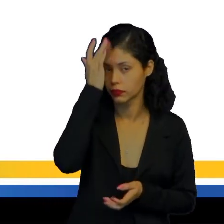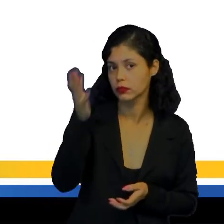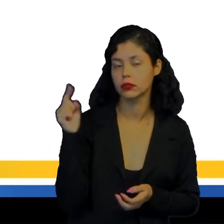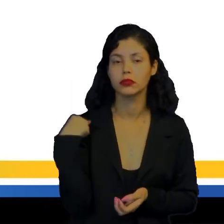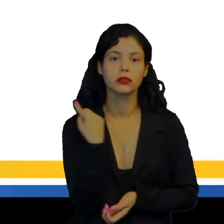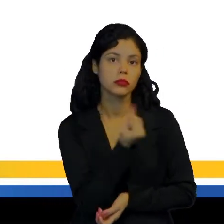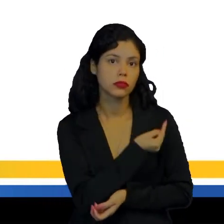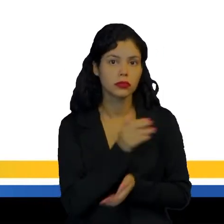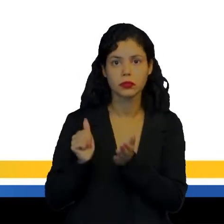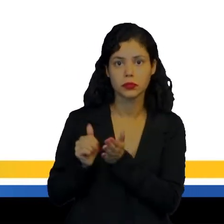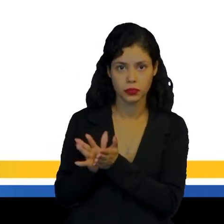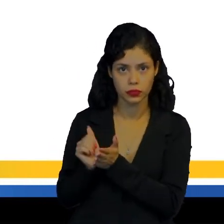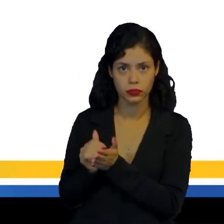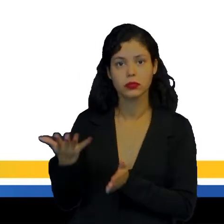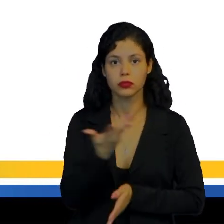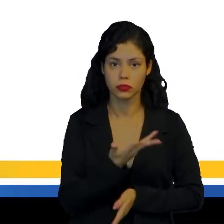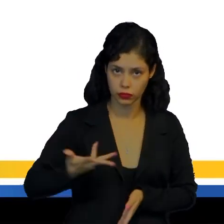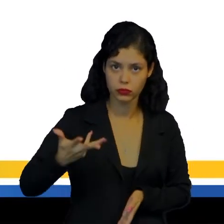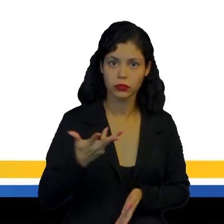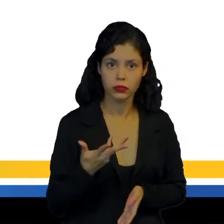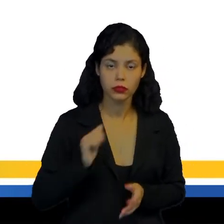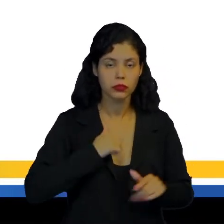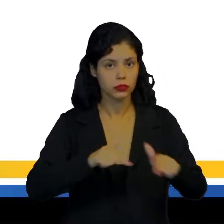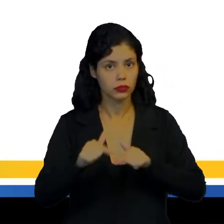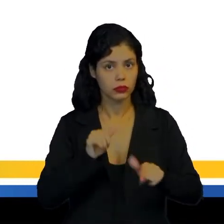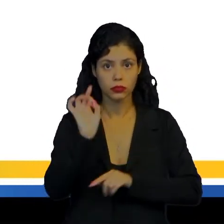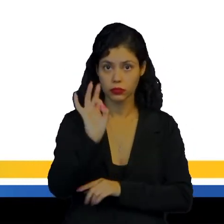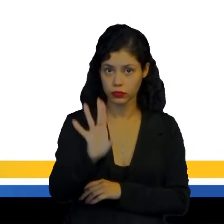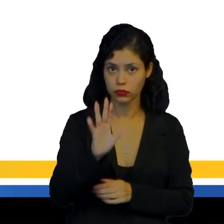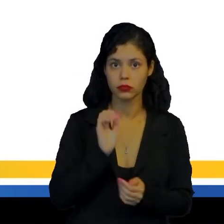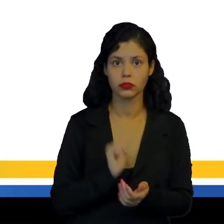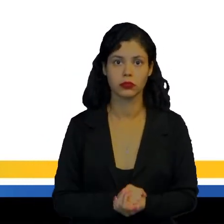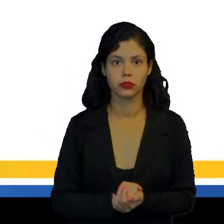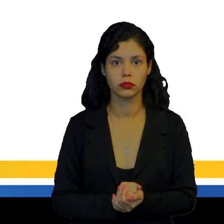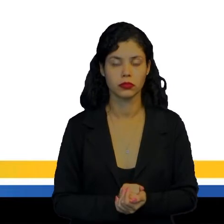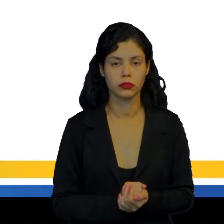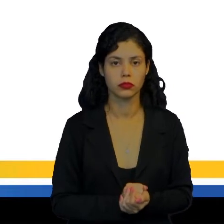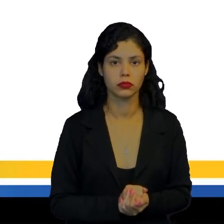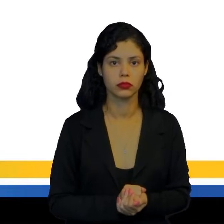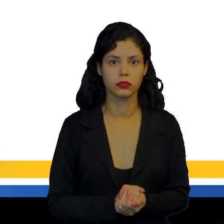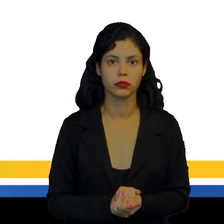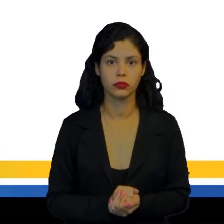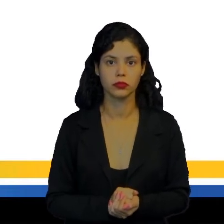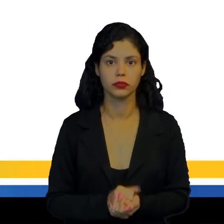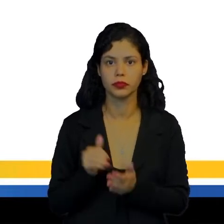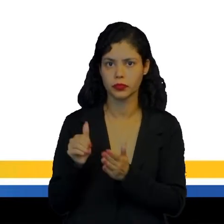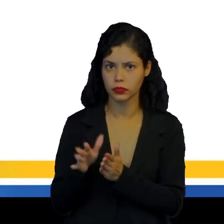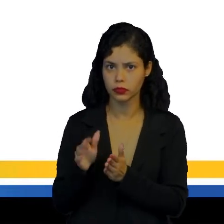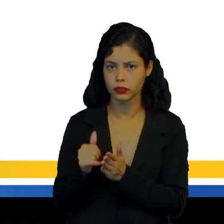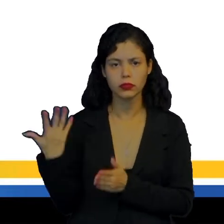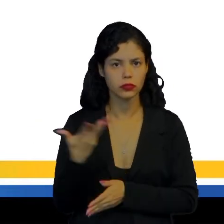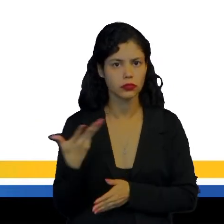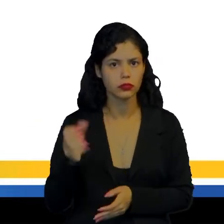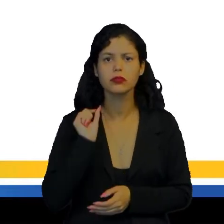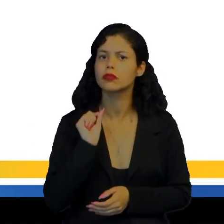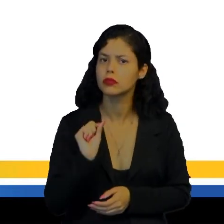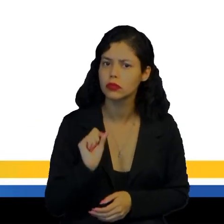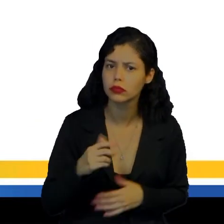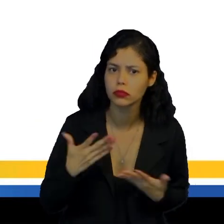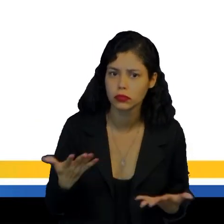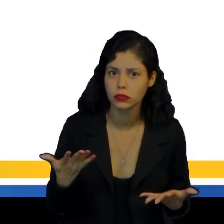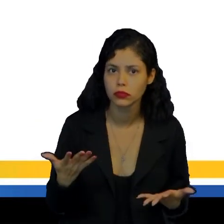a gente eliminar as bases e trabalhar só com os expoentes. Eliminando as bases, vai ficar o